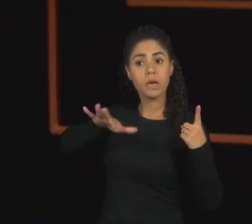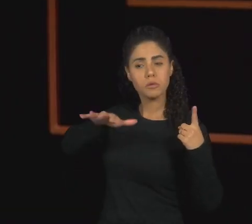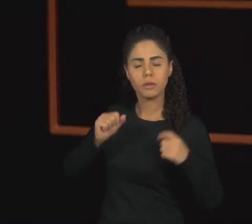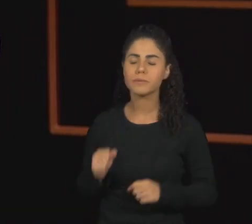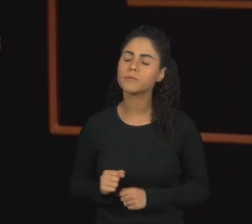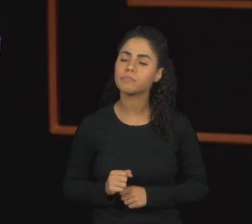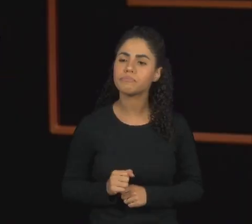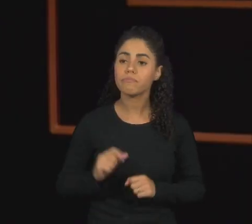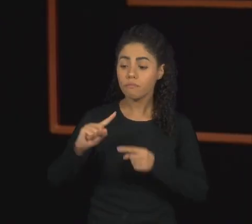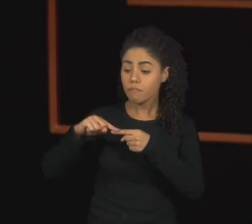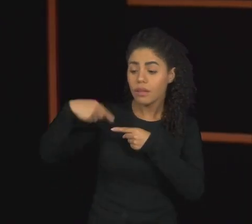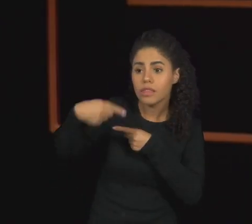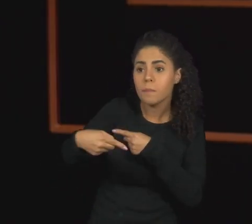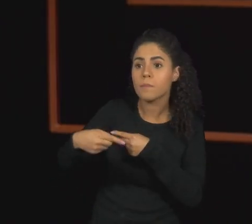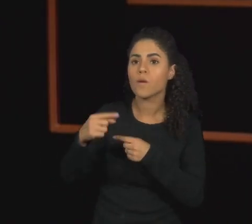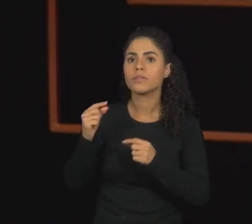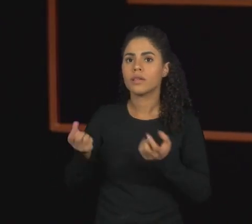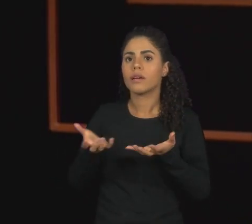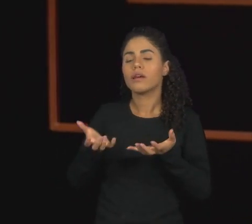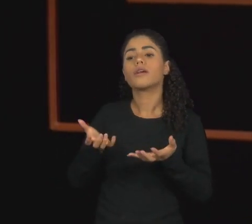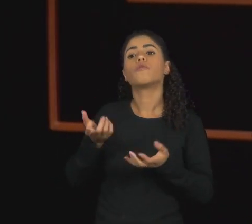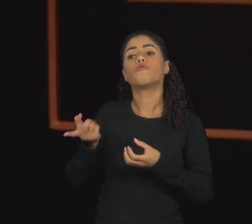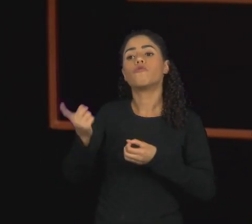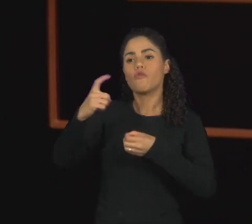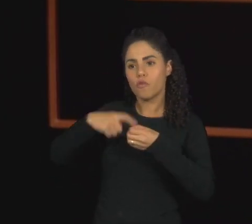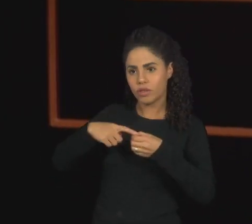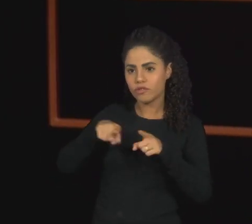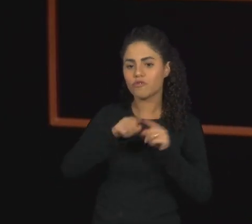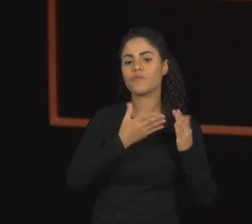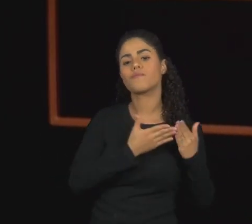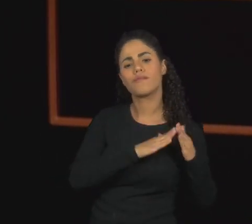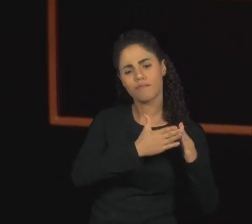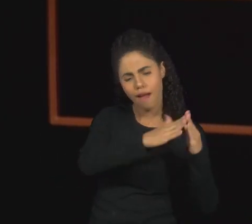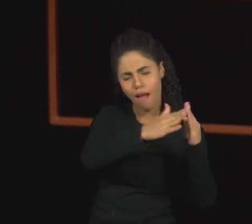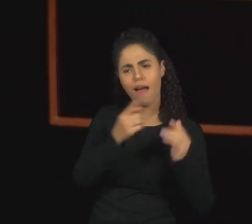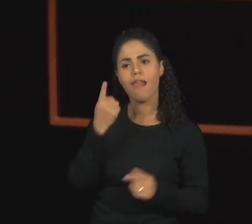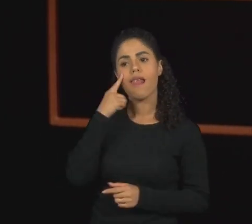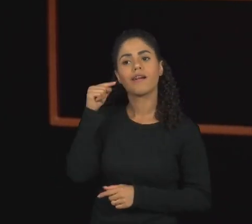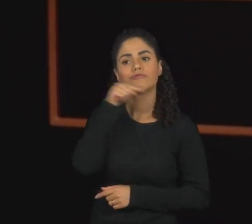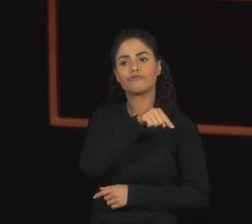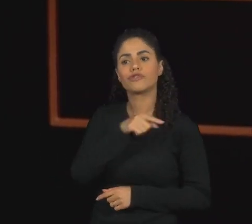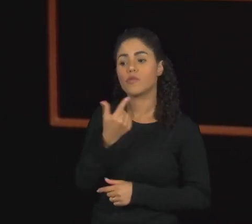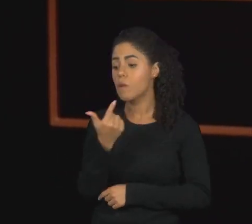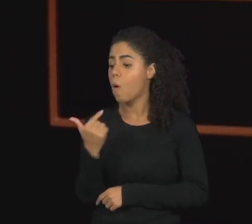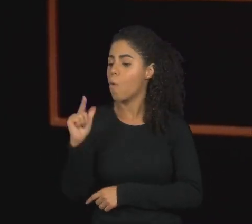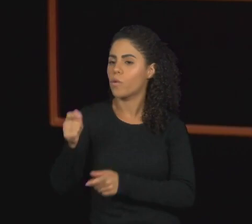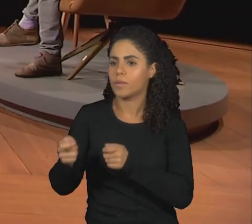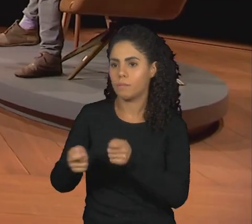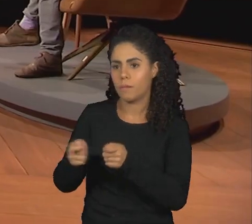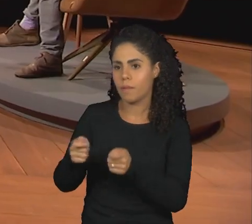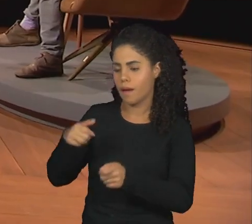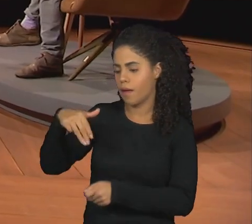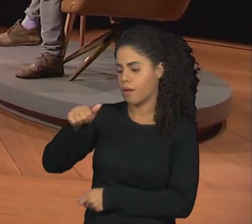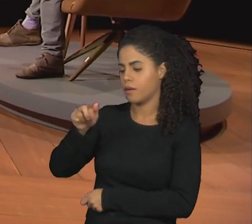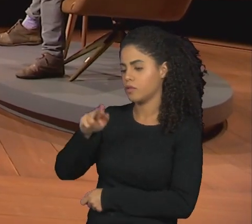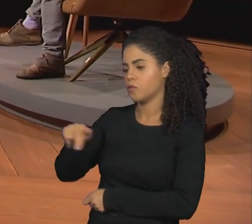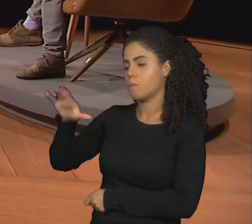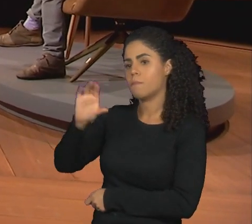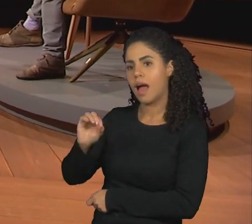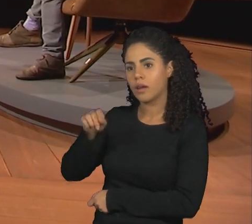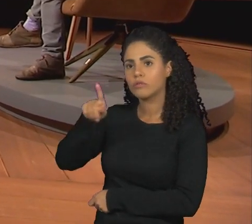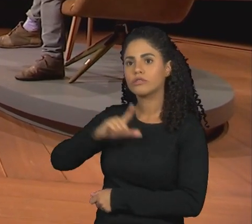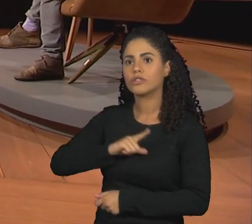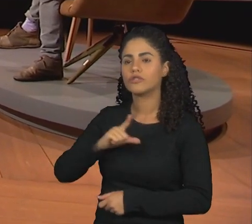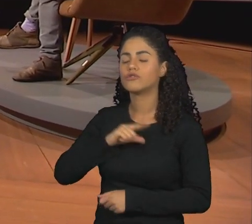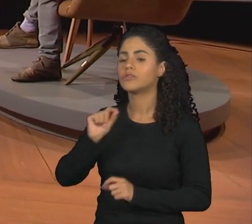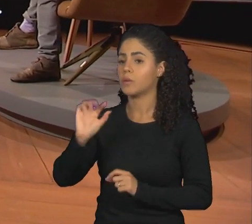E depois eu voltei ao Vidigal para fazer ao Nós do Morro para dirigir uma outra peça do Mário Bortolotto, que foi A Frente Fria que a